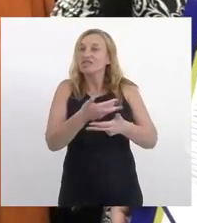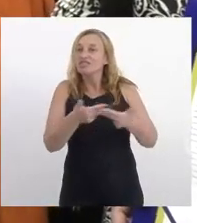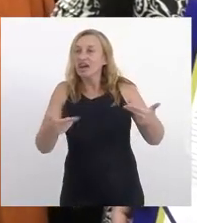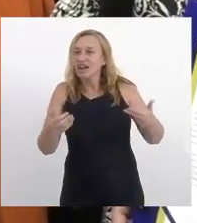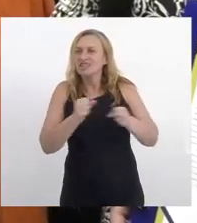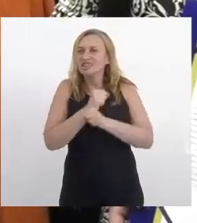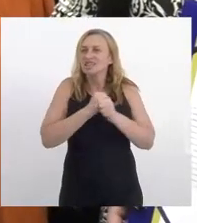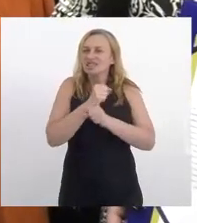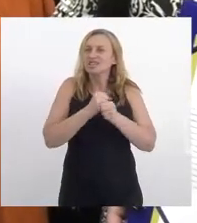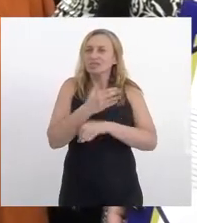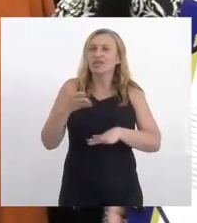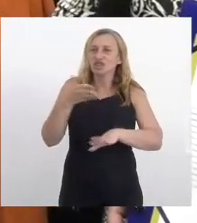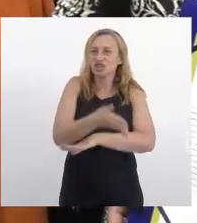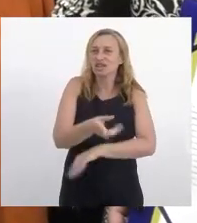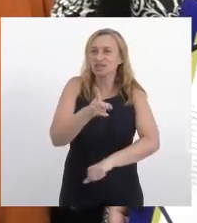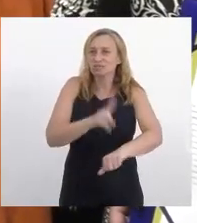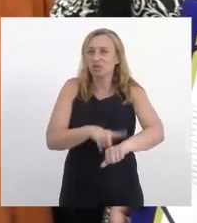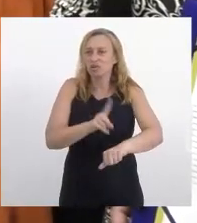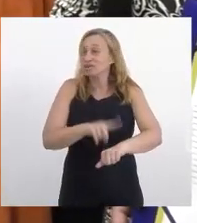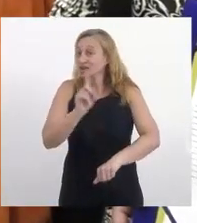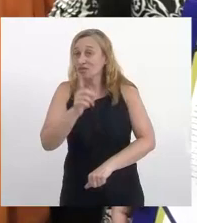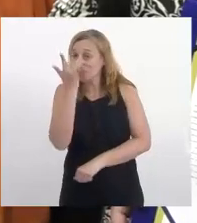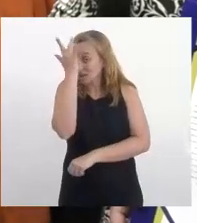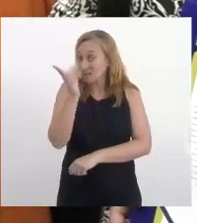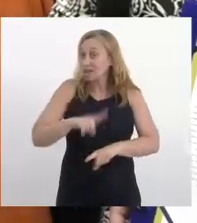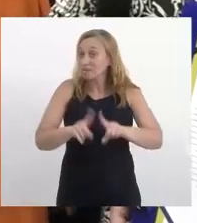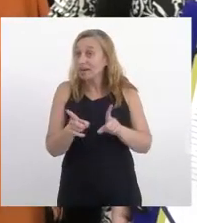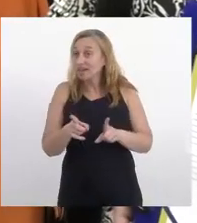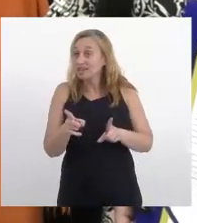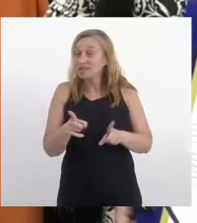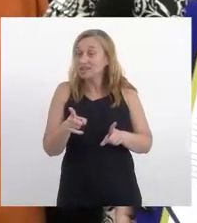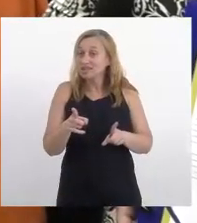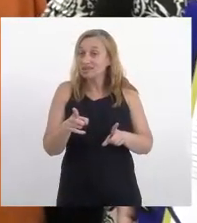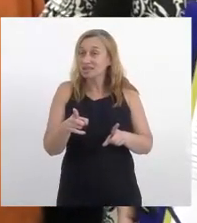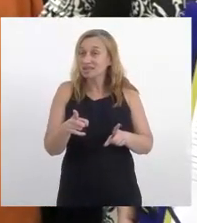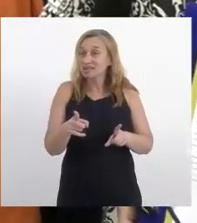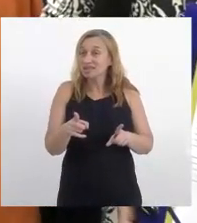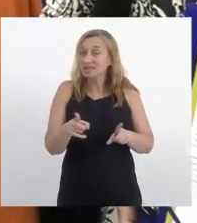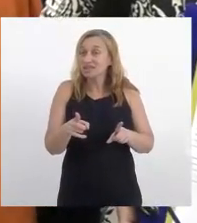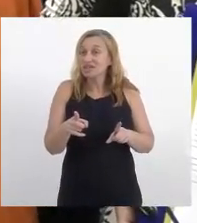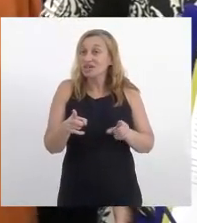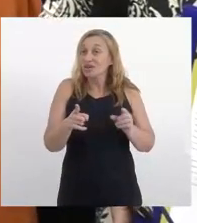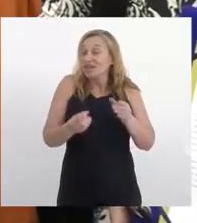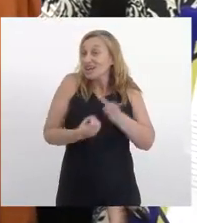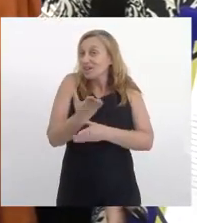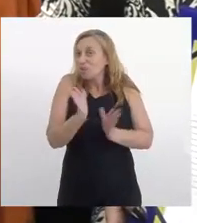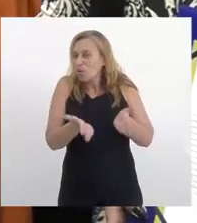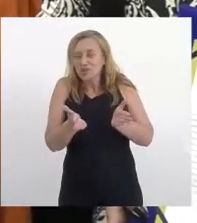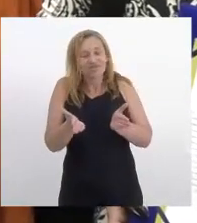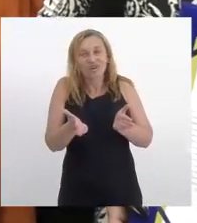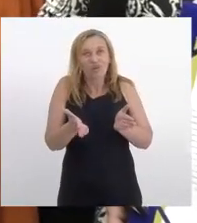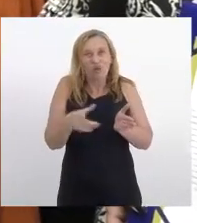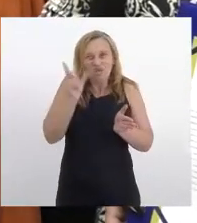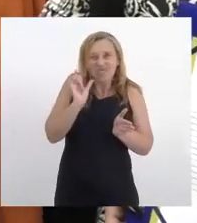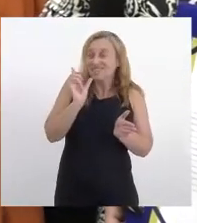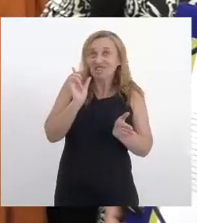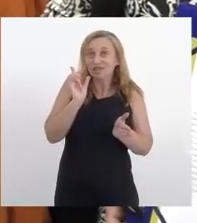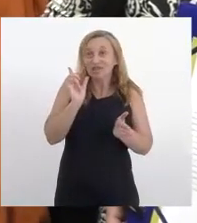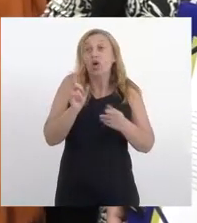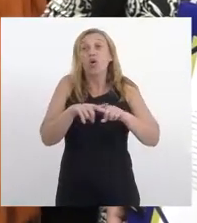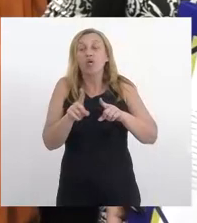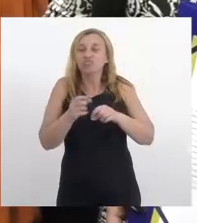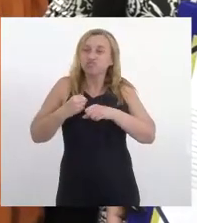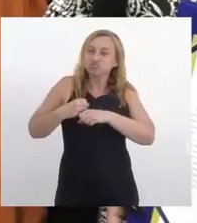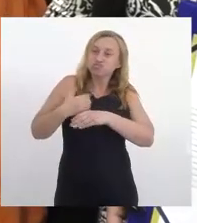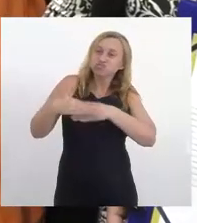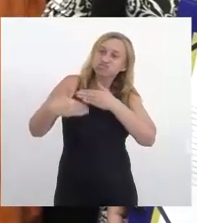de anos para chegar a esse ponto. Não foi fácil. Nós achamos que isso foi construído hoje. Não, ontem, não. Isso vem